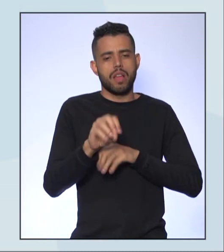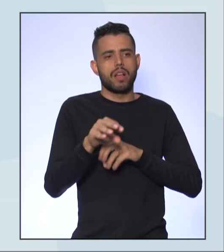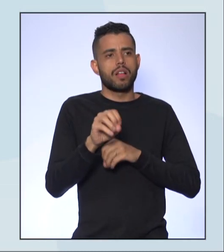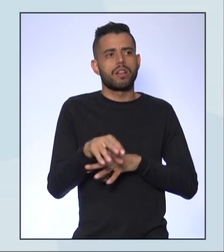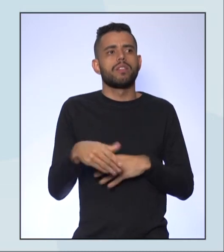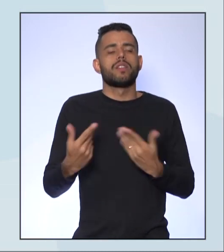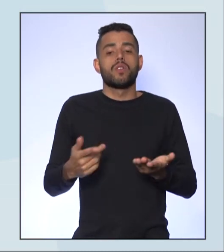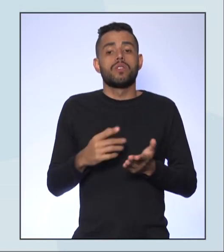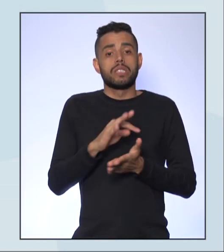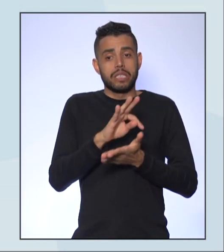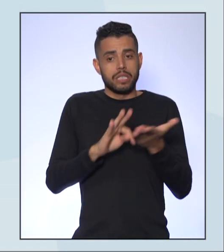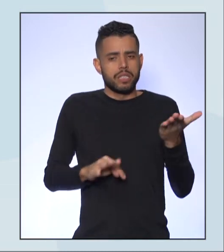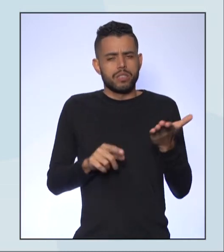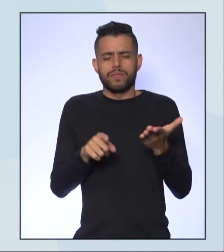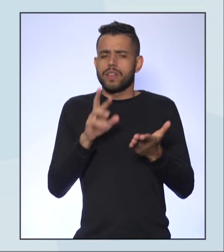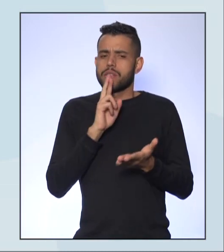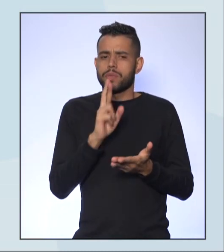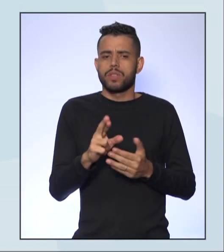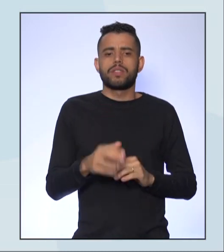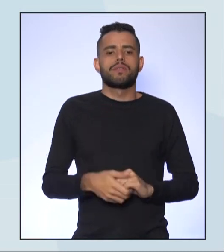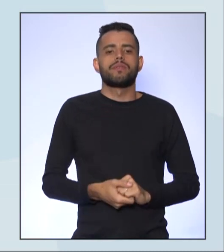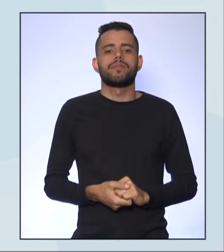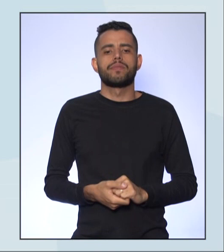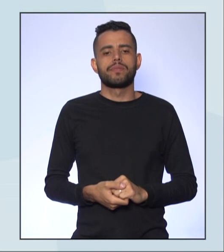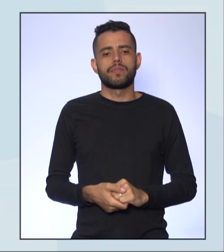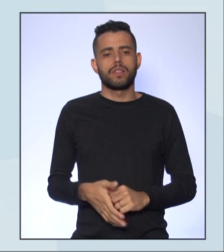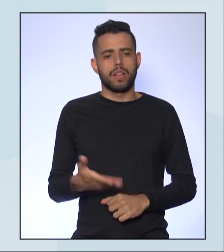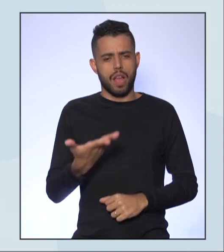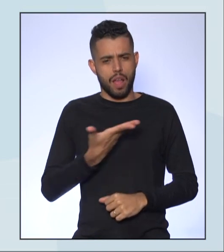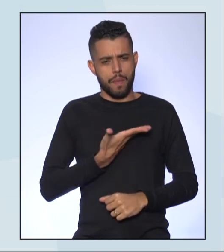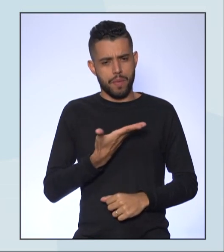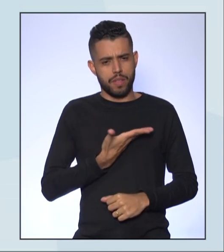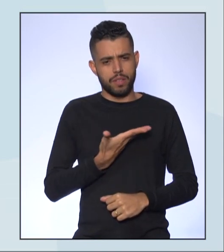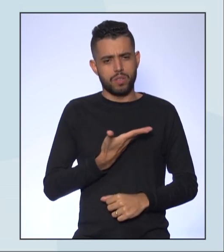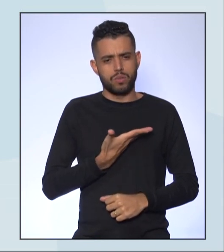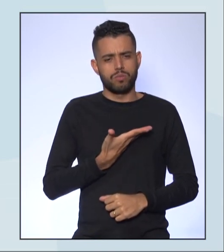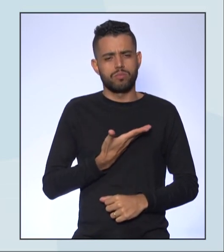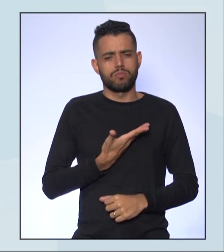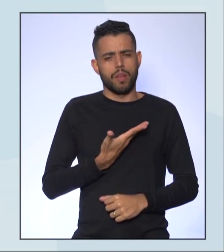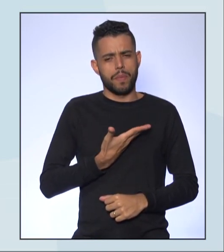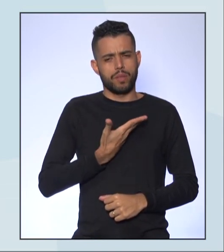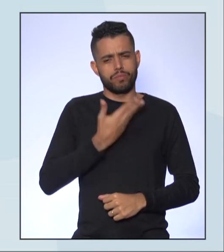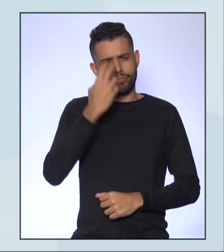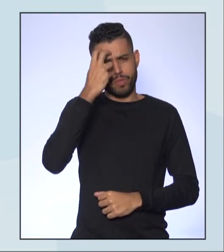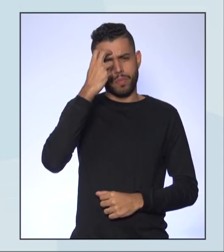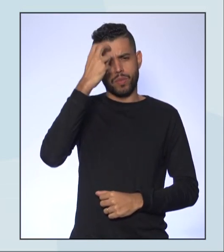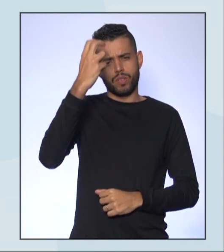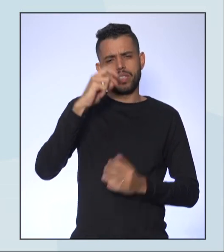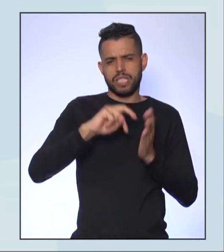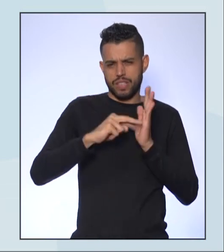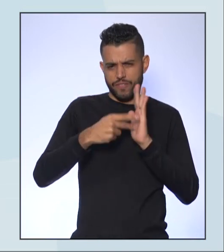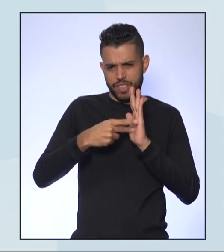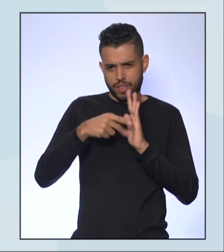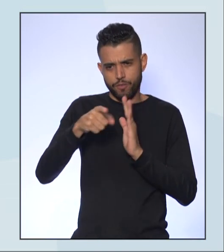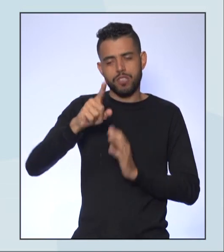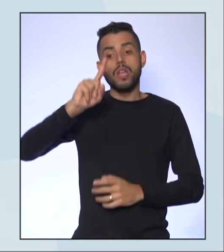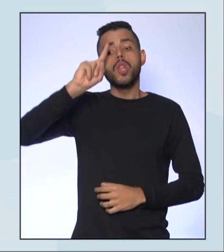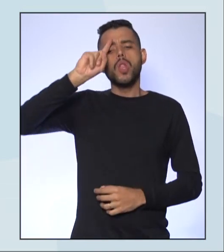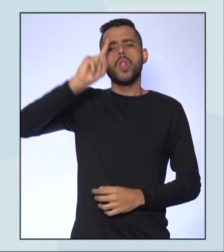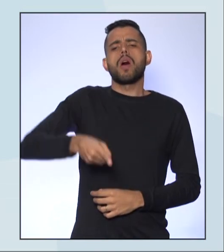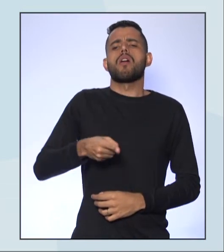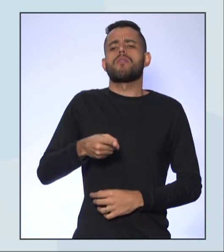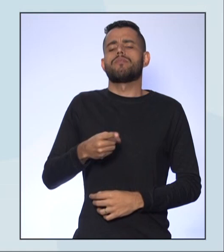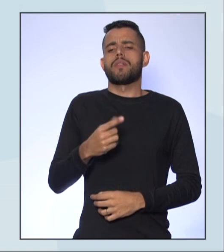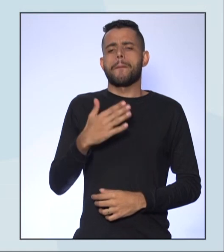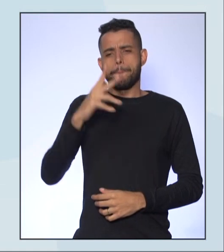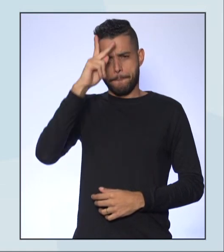pequeno texto, responda. Ser amigo da sabedoria significa ser dono da sabedoria?